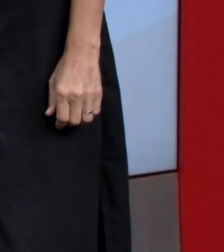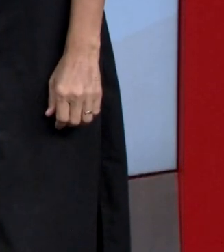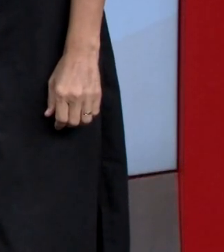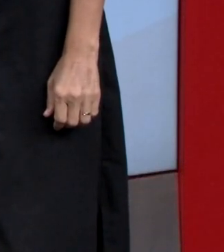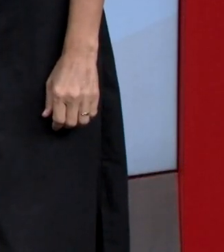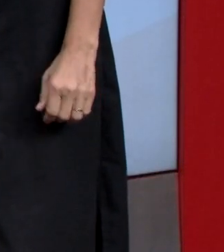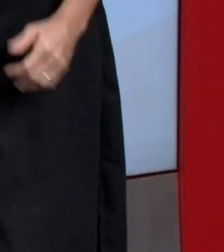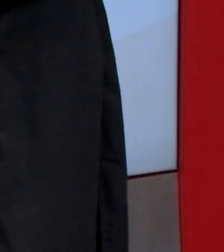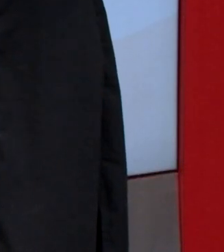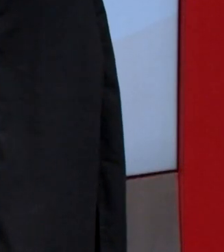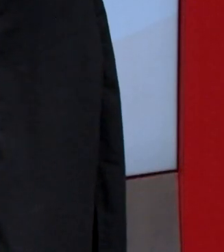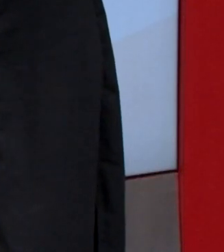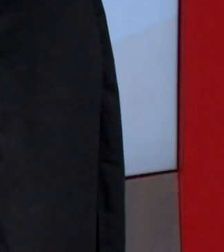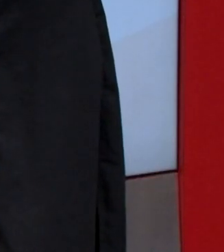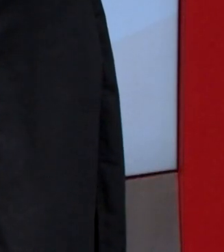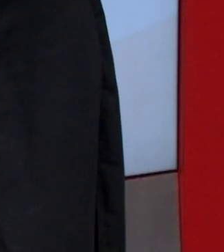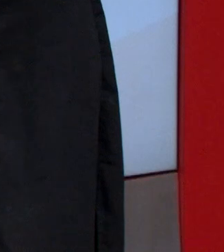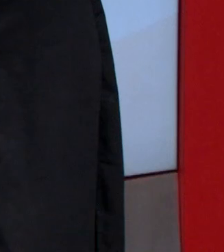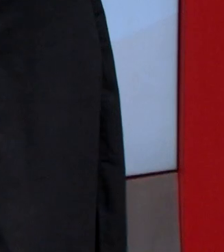nós,